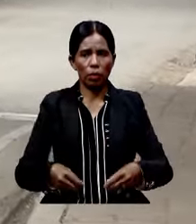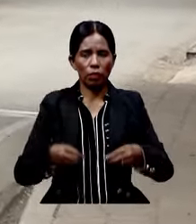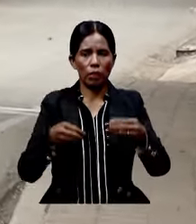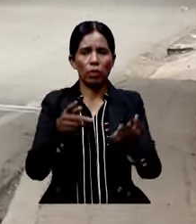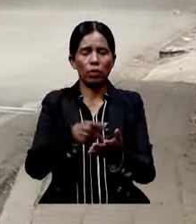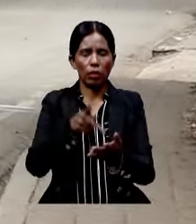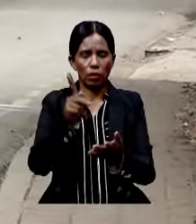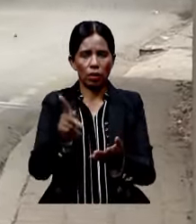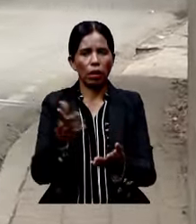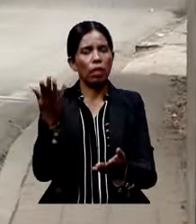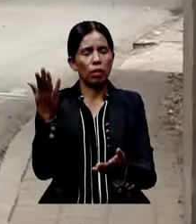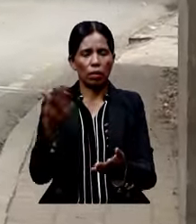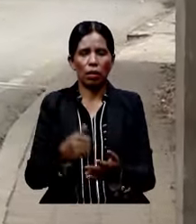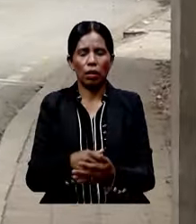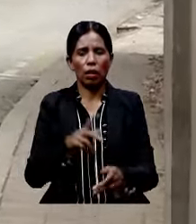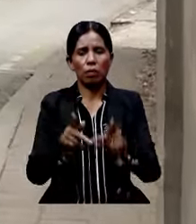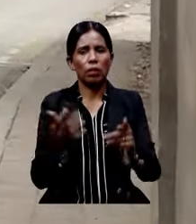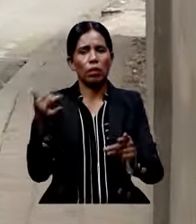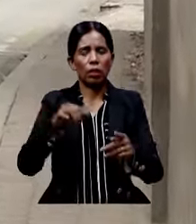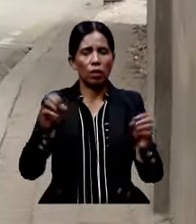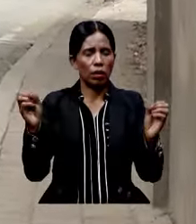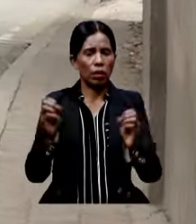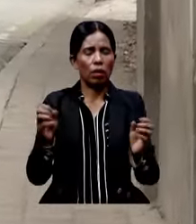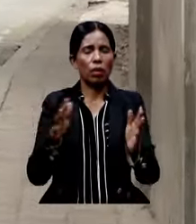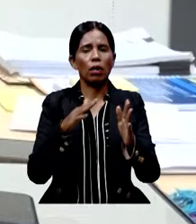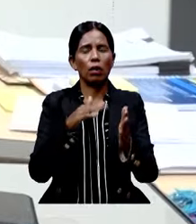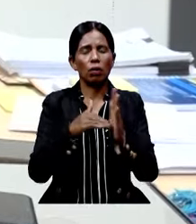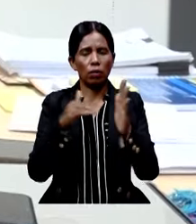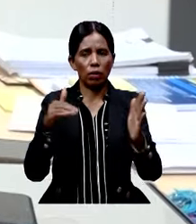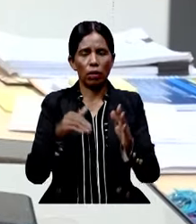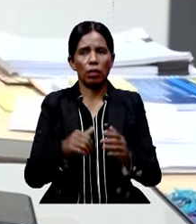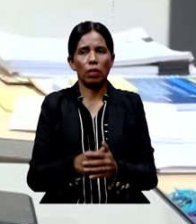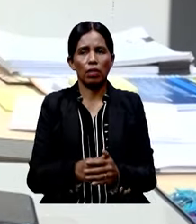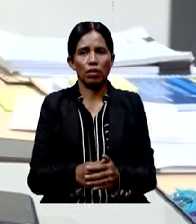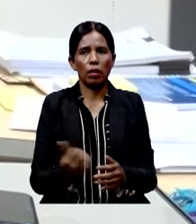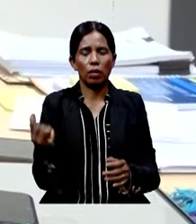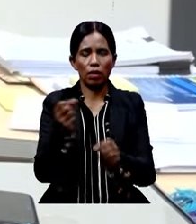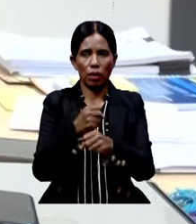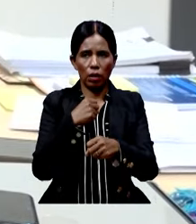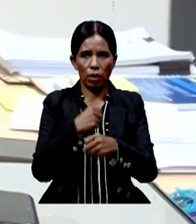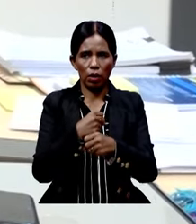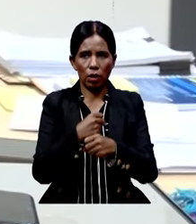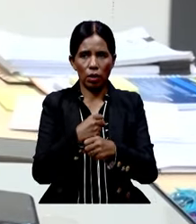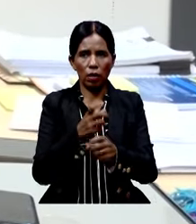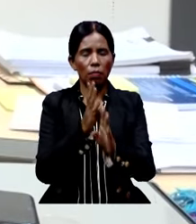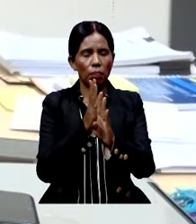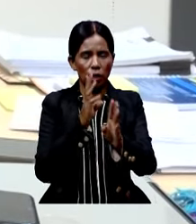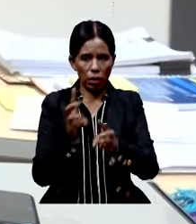ira vai vai é mas ele mesmo lá contra sinais a não ser nem halo ser nem para